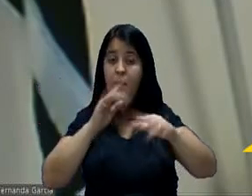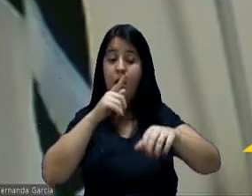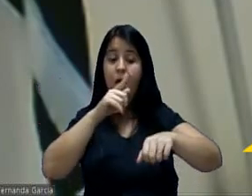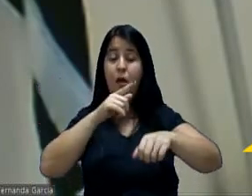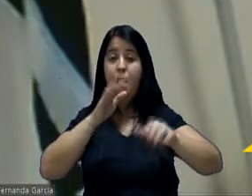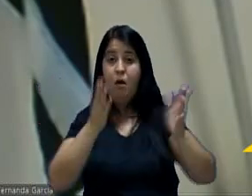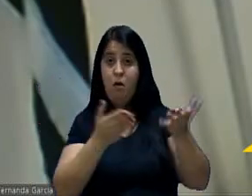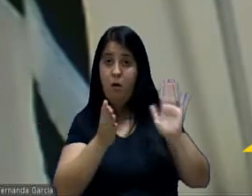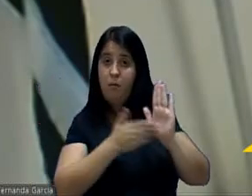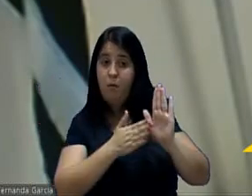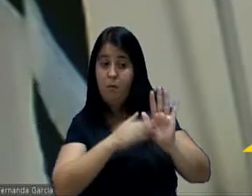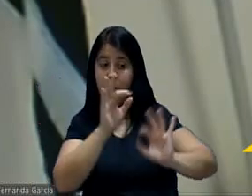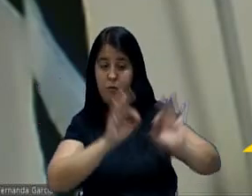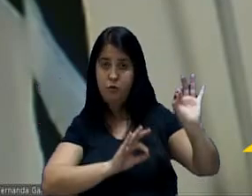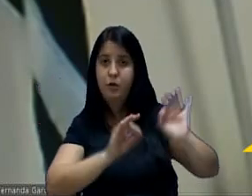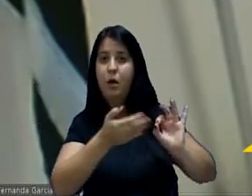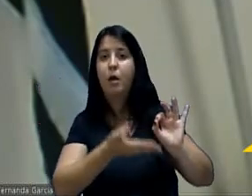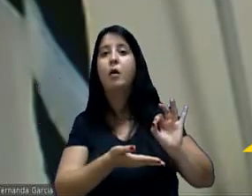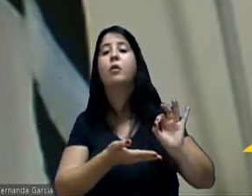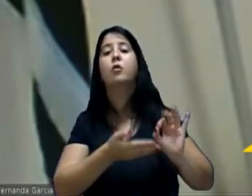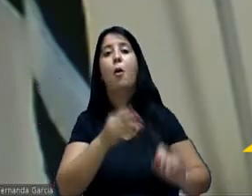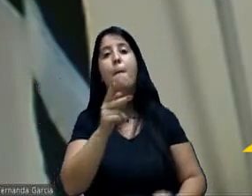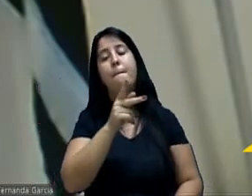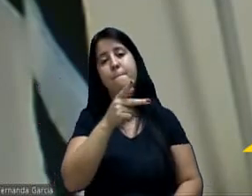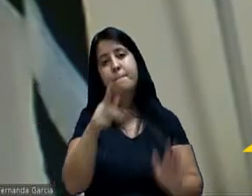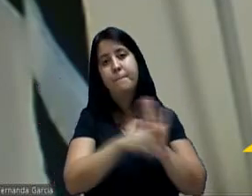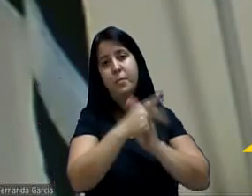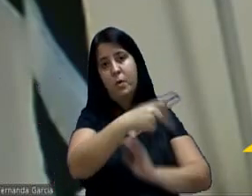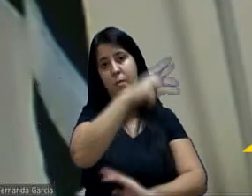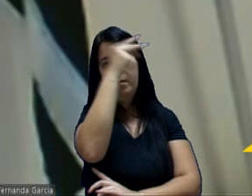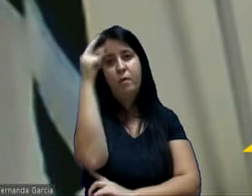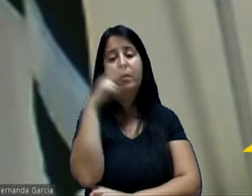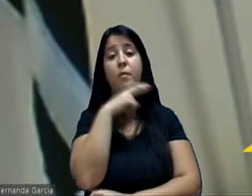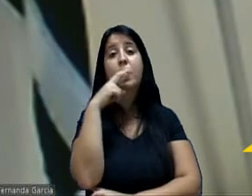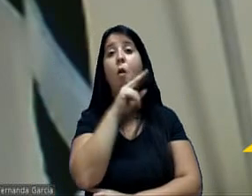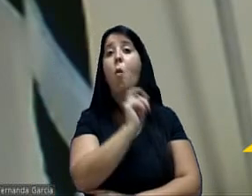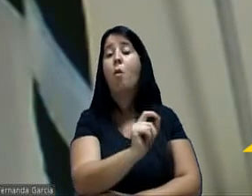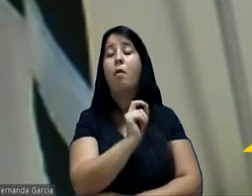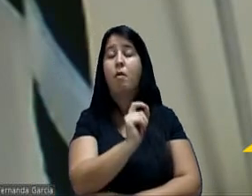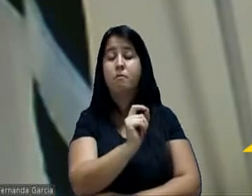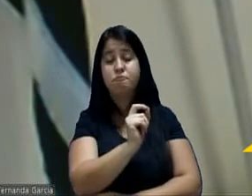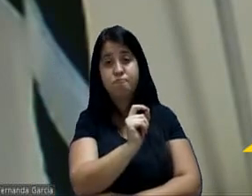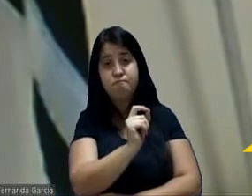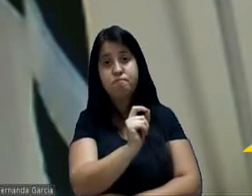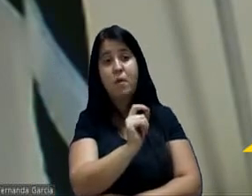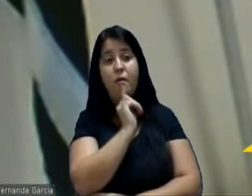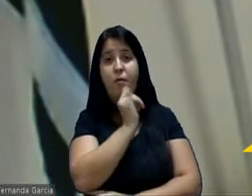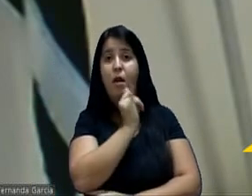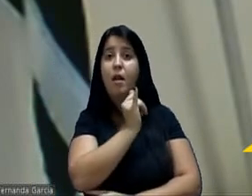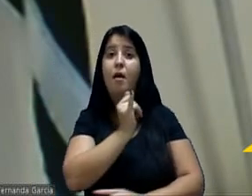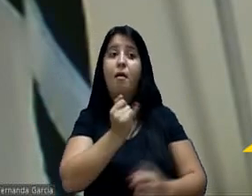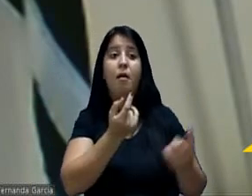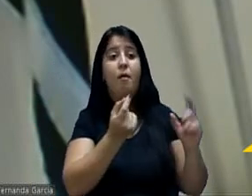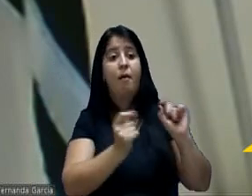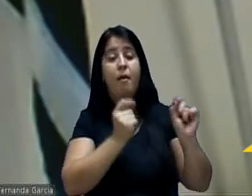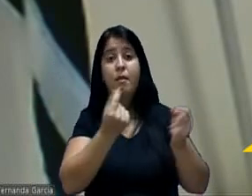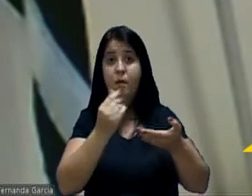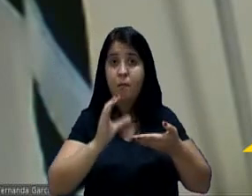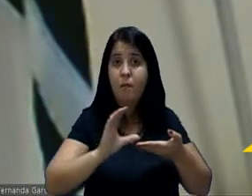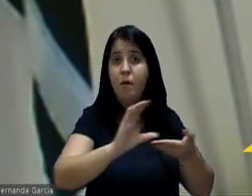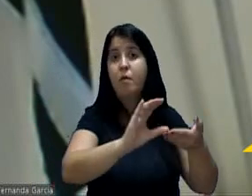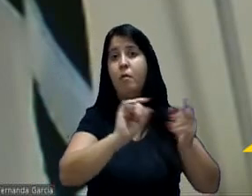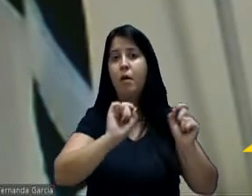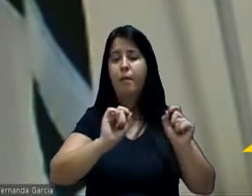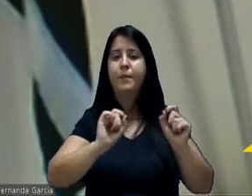projeto do prefeito Manga, ele estabelece aí, né, uma destinação dessas emendas, não só do